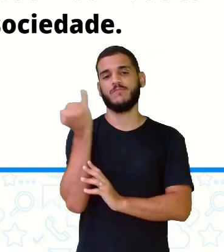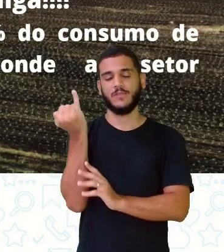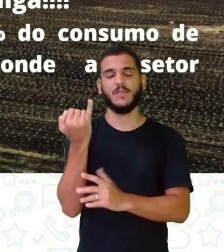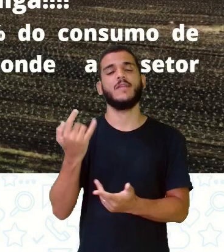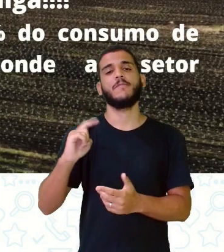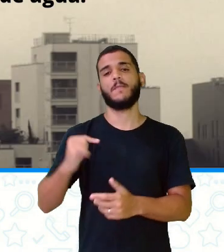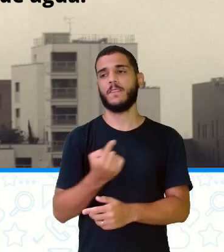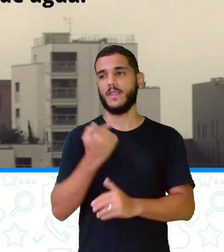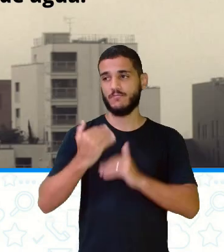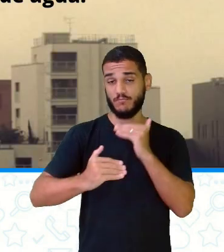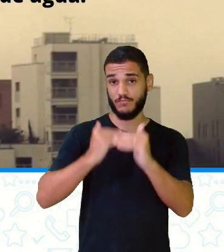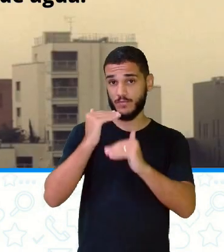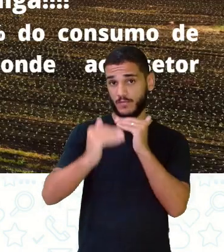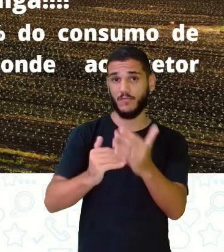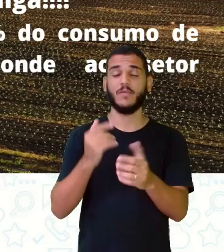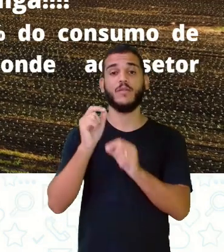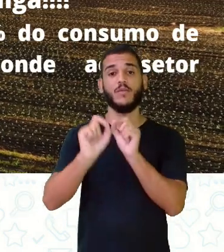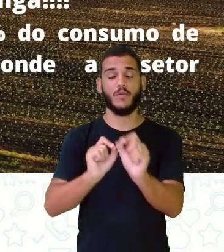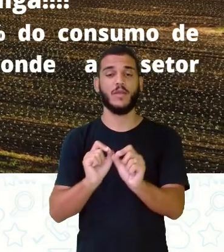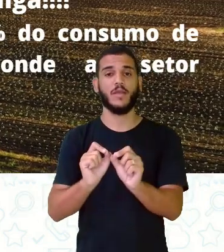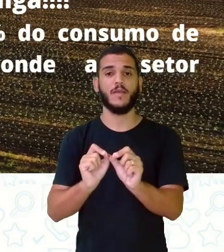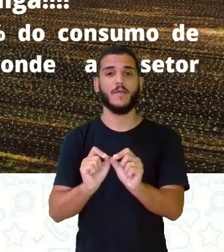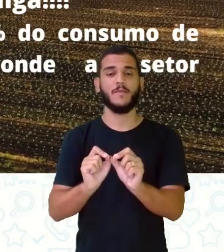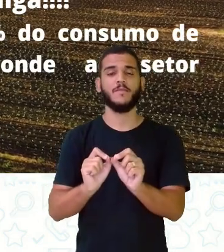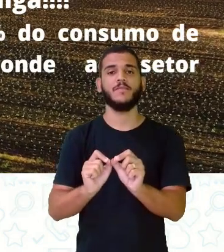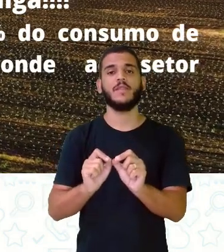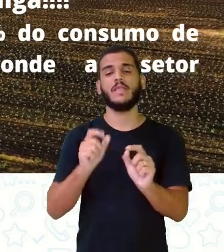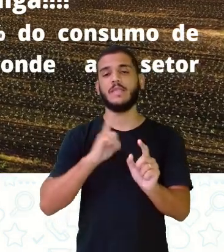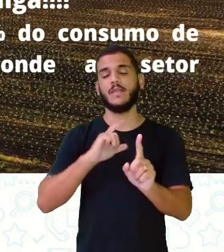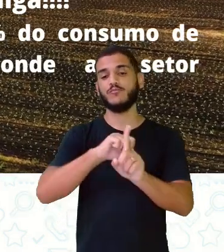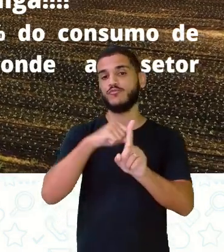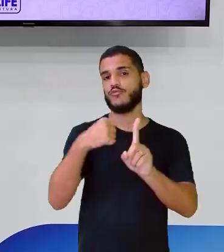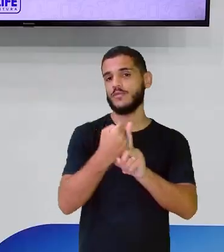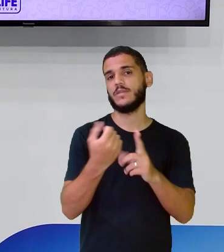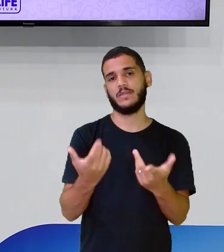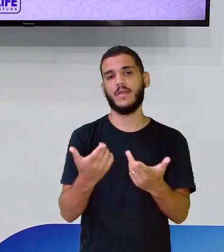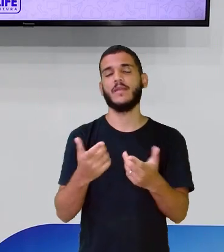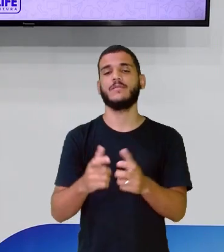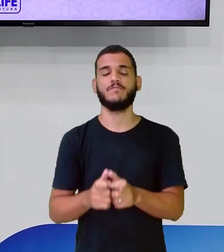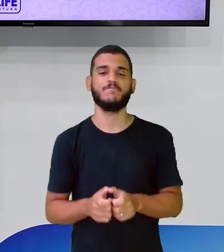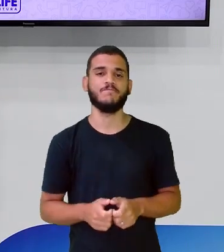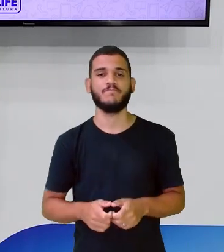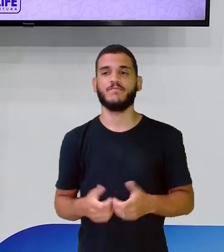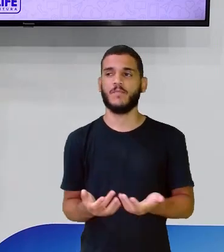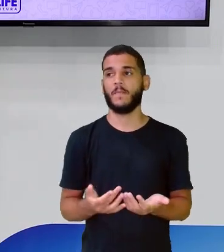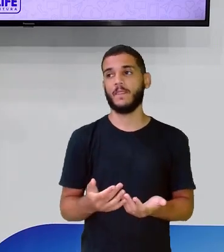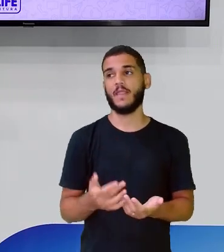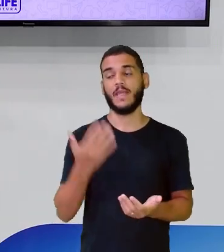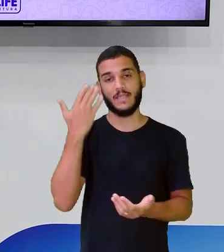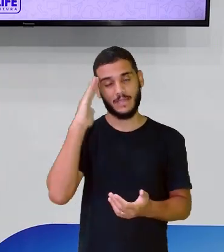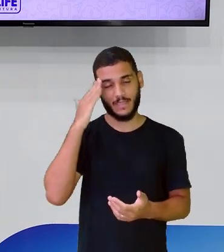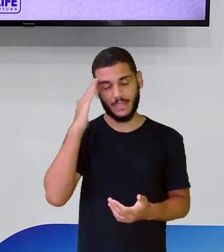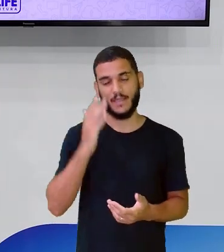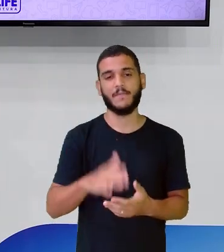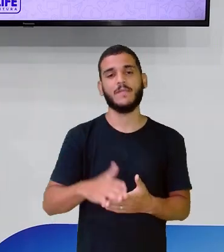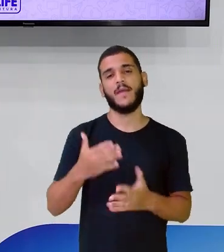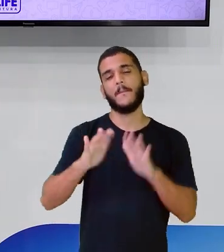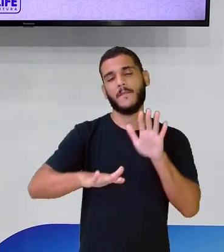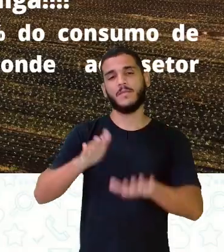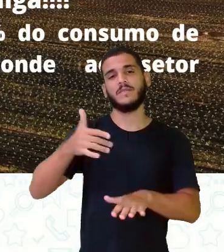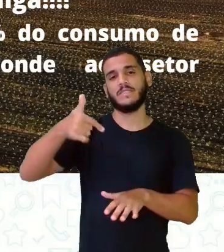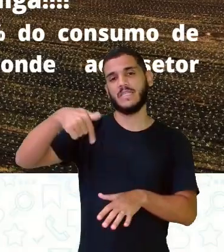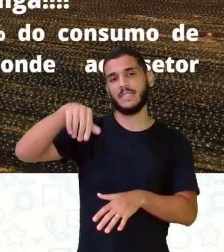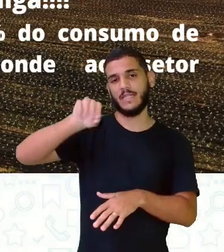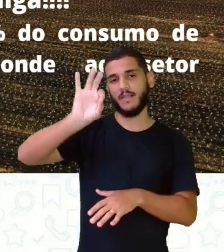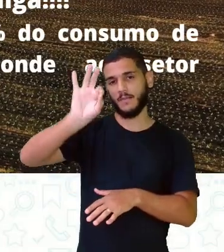ao desenvolvimento de uma sociedade. Se liga, cerca de 70% do consumo de